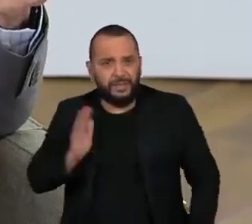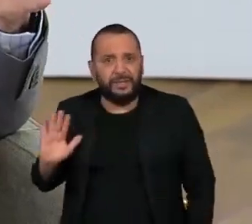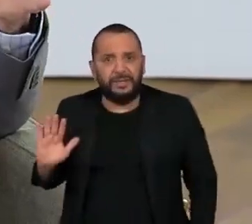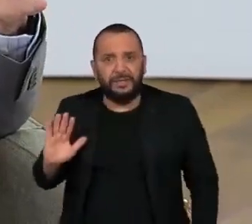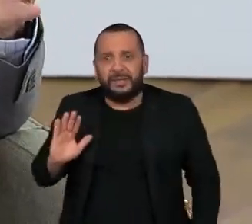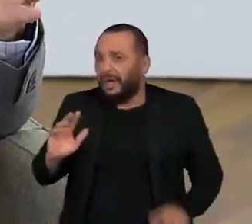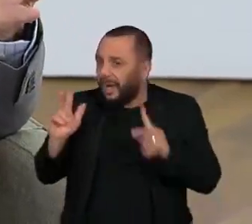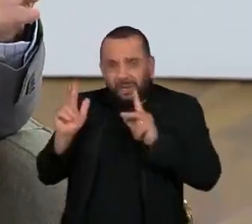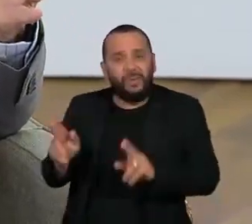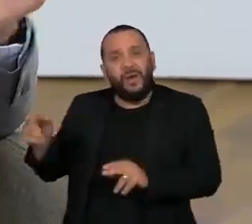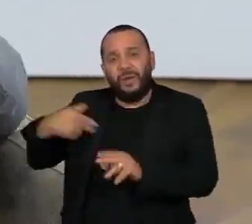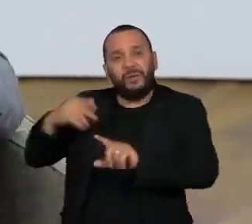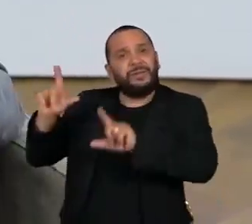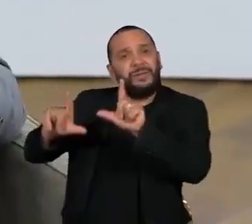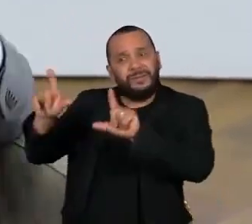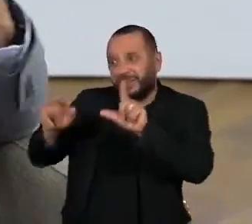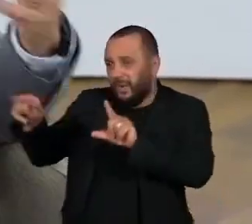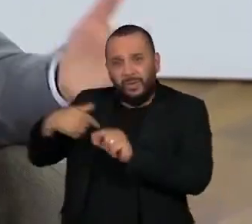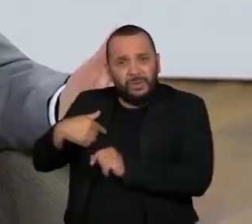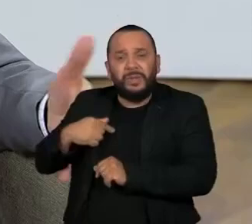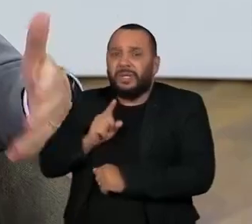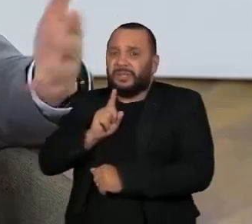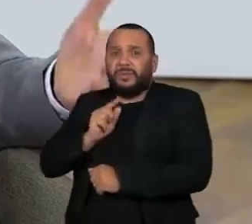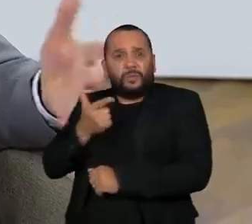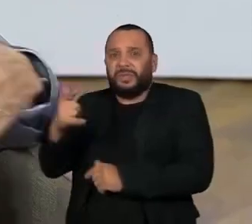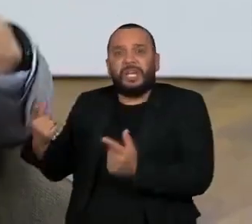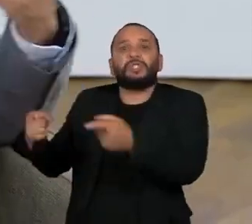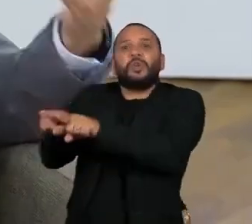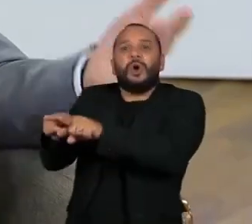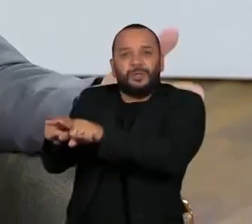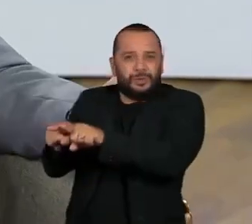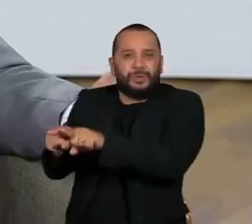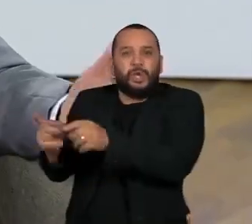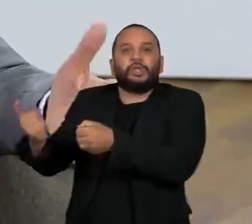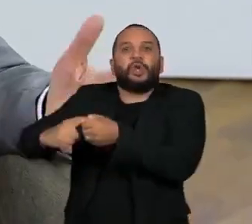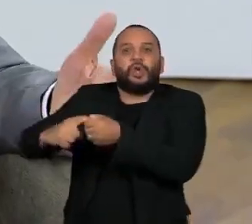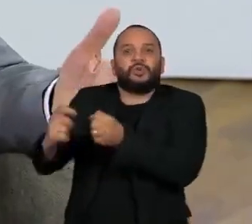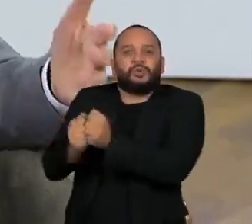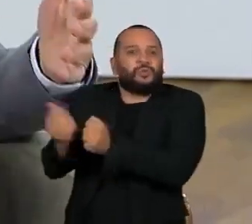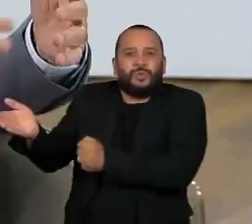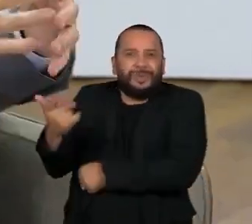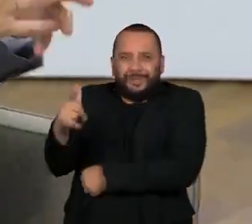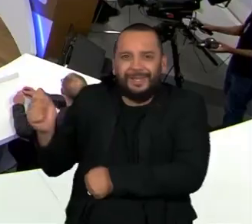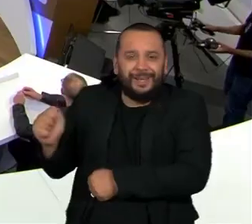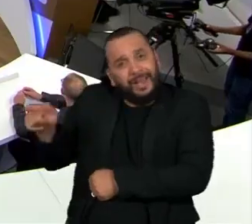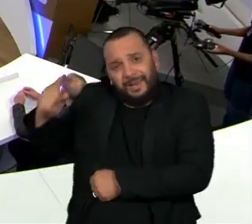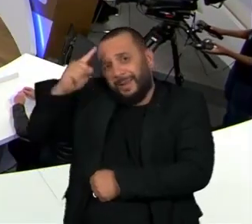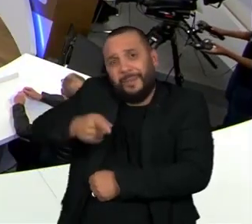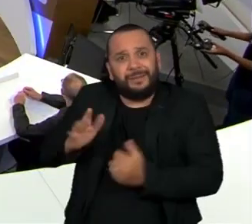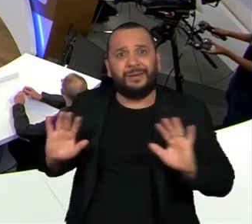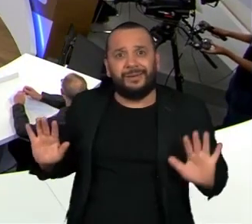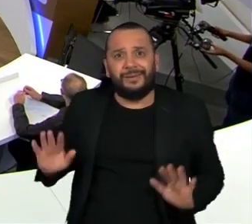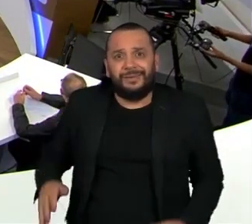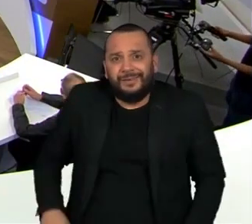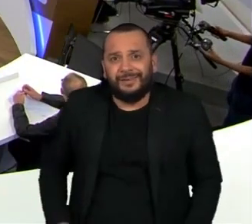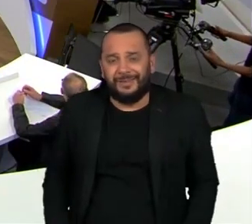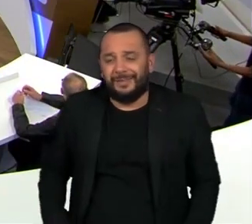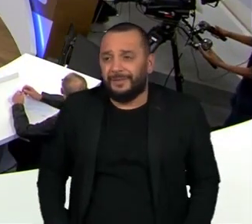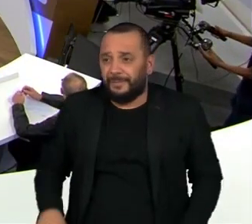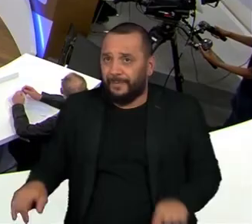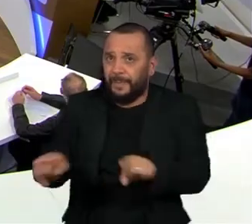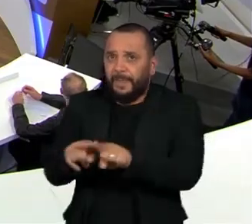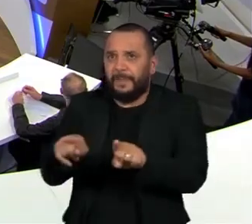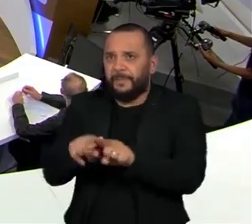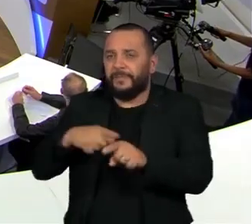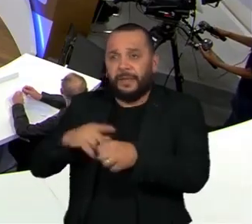senhor não tem sócio ele faz o que ele achava que deve O que é bom para ele mas Carlos Alberto quando Eles contratou da Band para